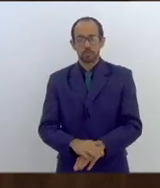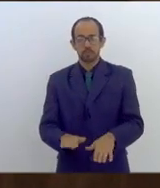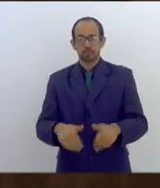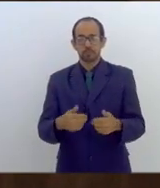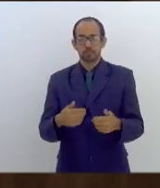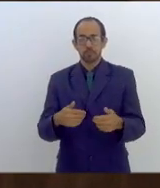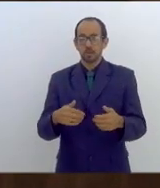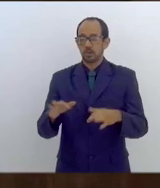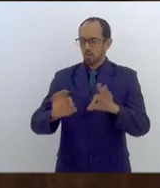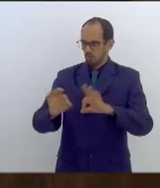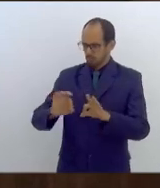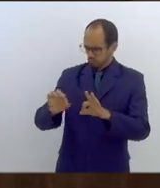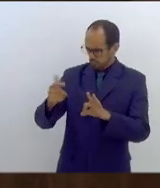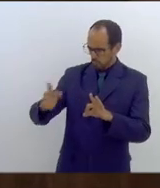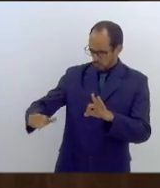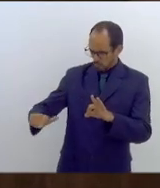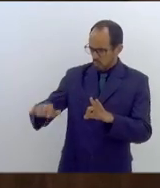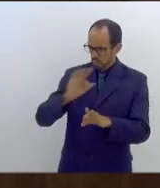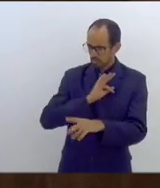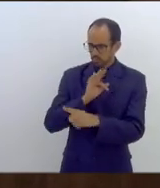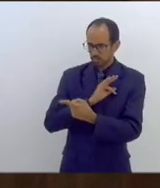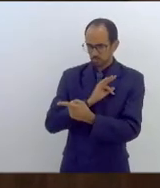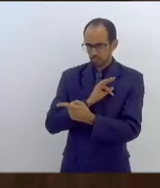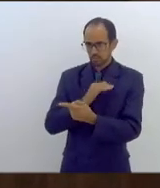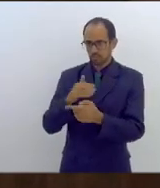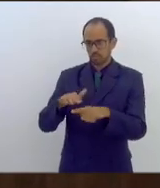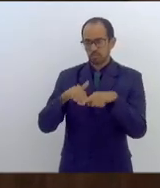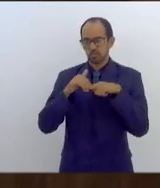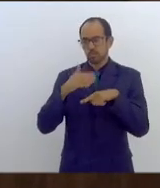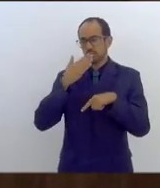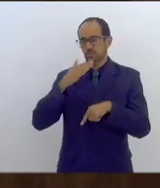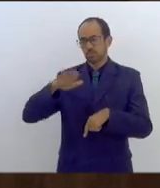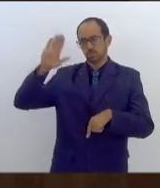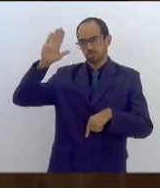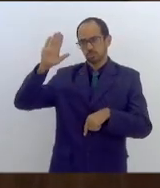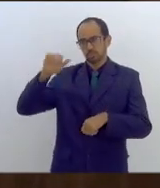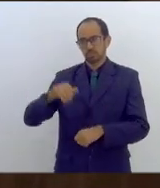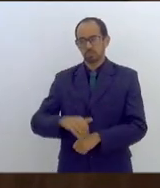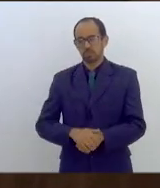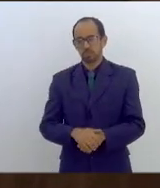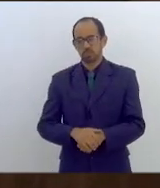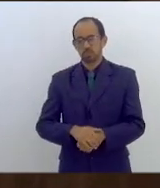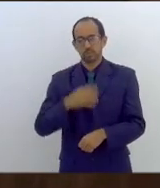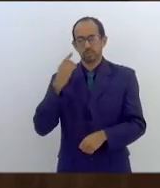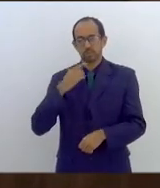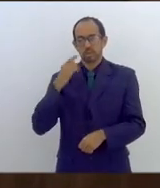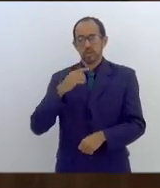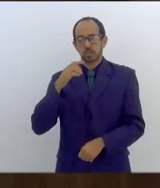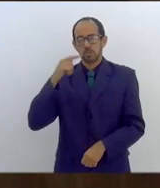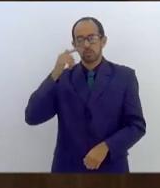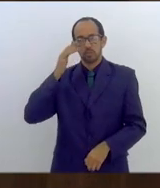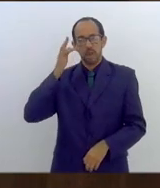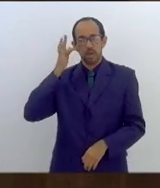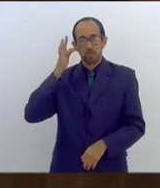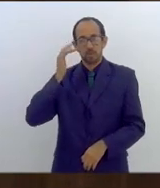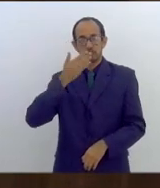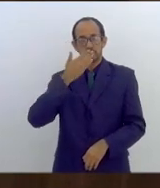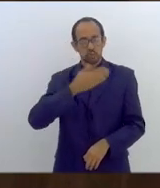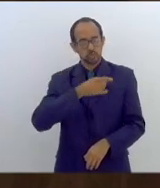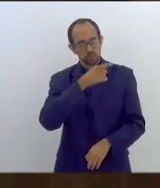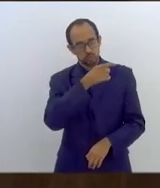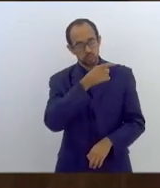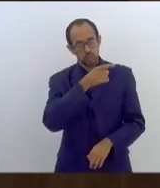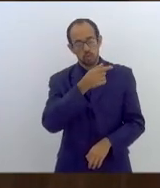questão de ordem ou outra. É por isso que levantei a minha palavra aqui. Deputado Flávio Serafini, eu peço a atenção de Vossa Excelência.